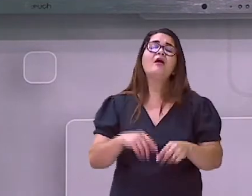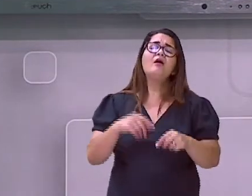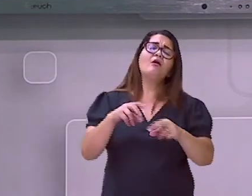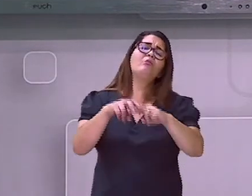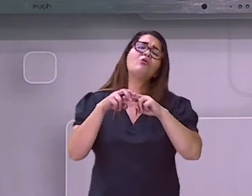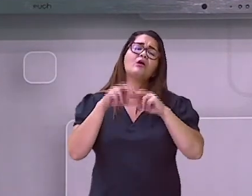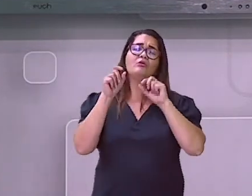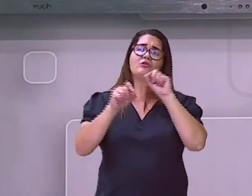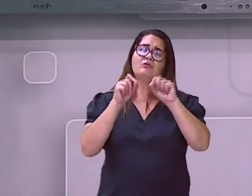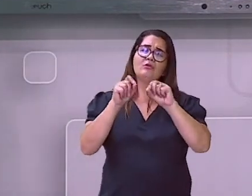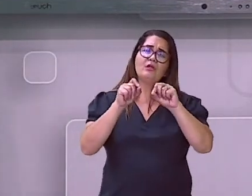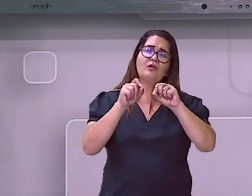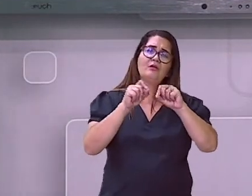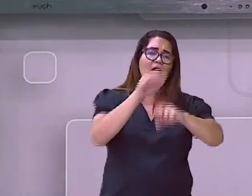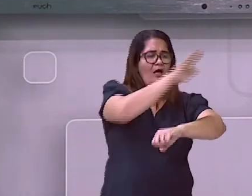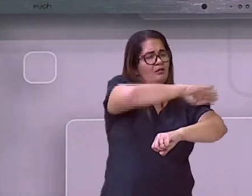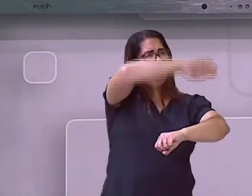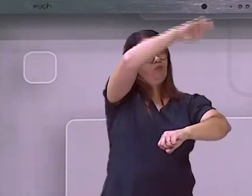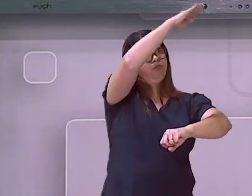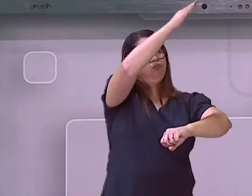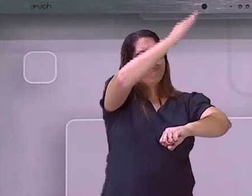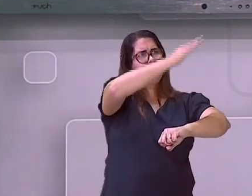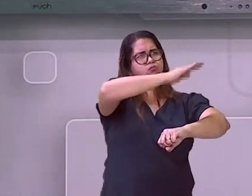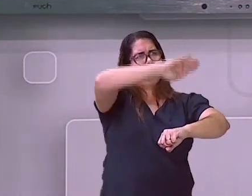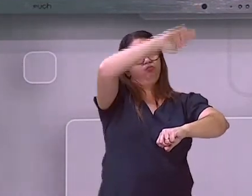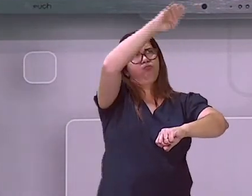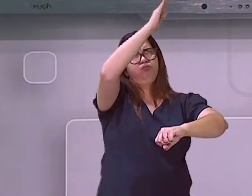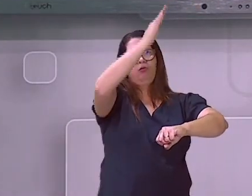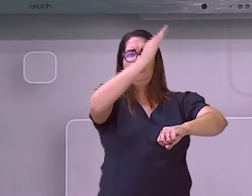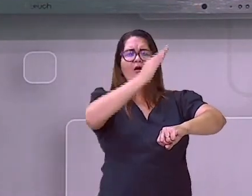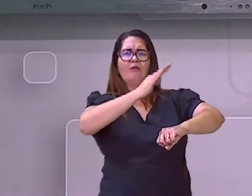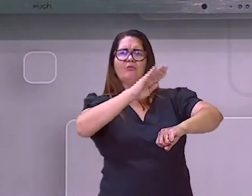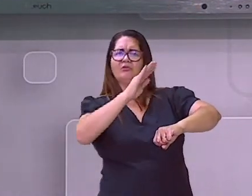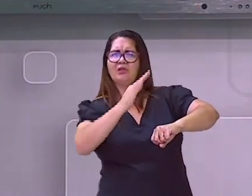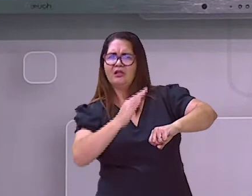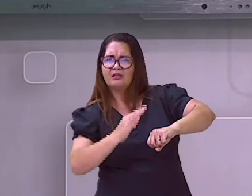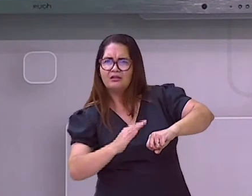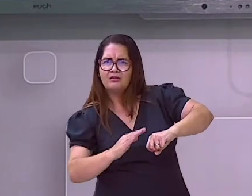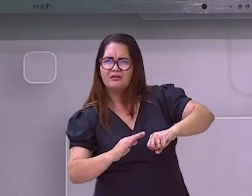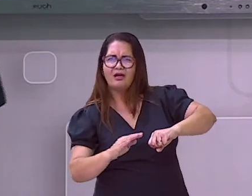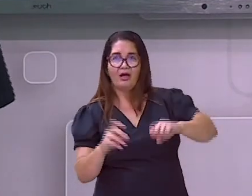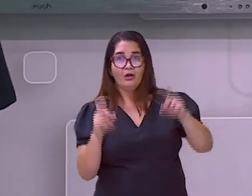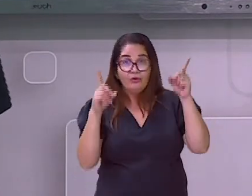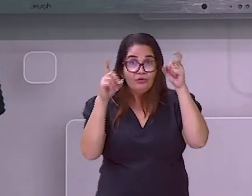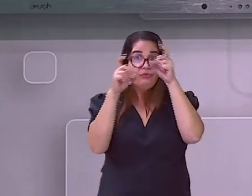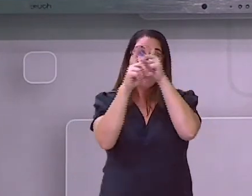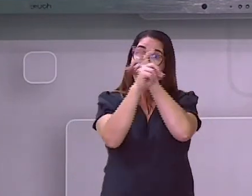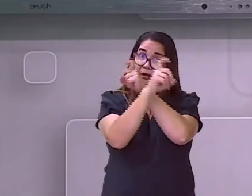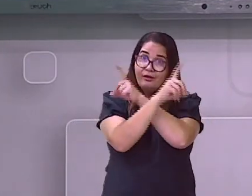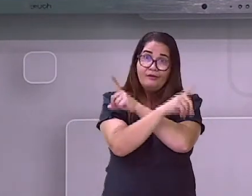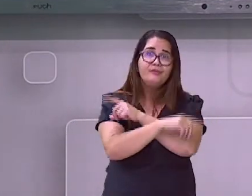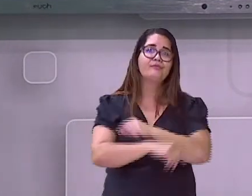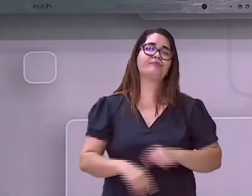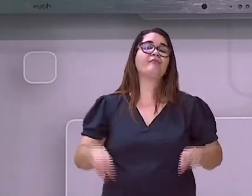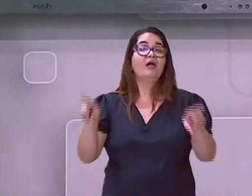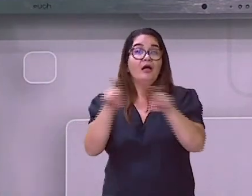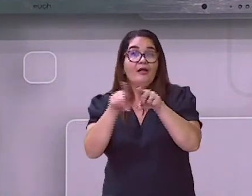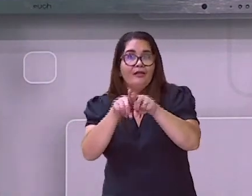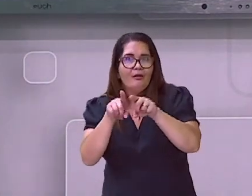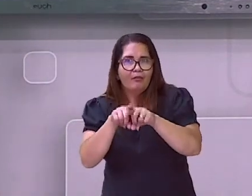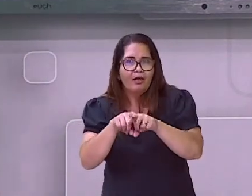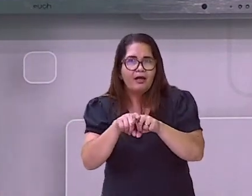É difícil. Nas altas latitudes, lá no Polo Norte, são verdadeiros